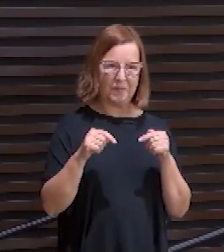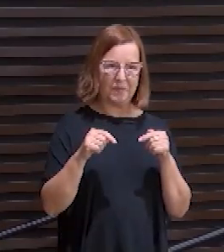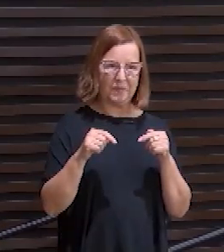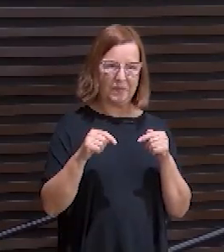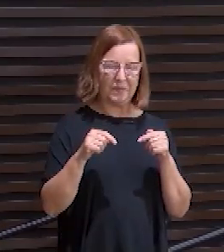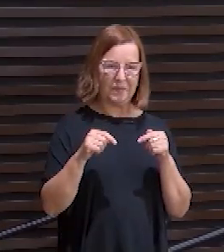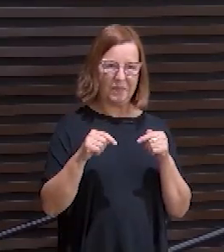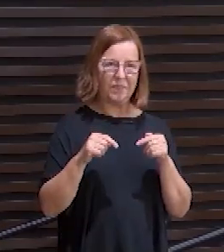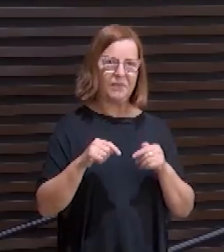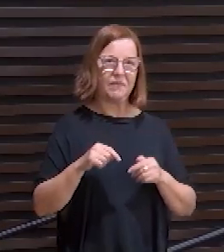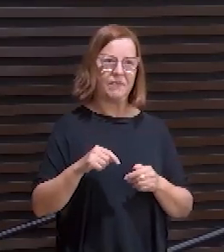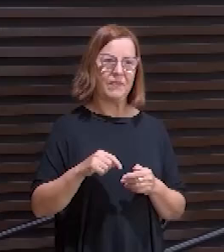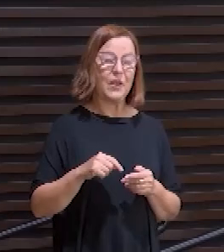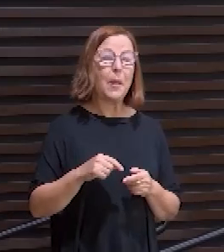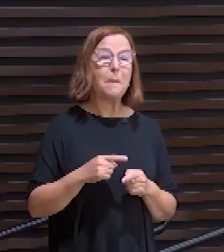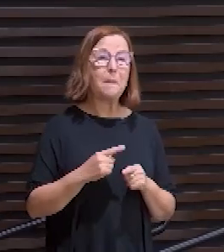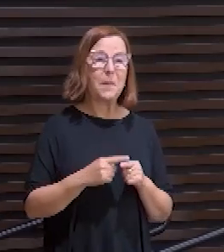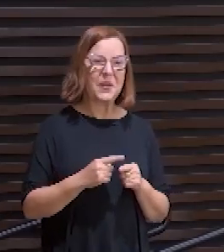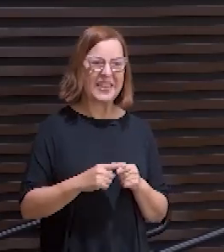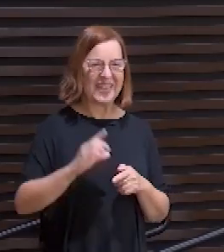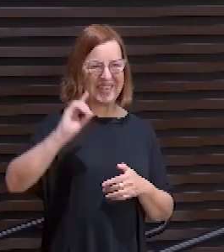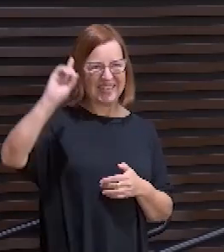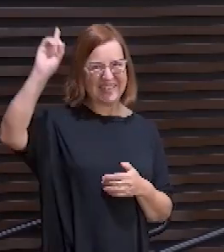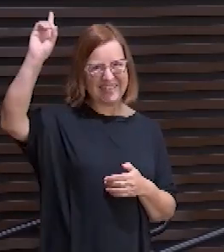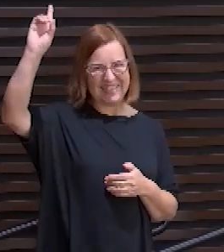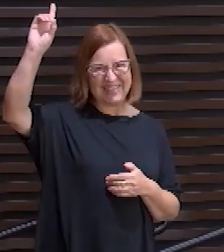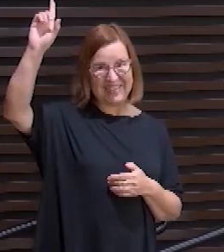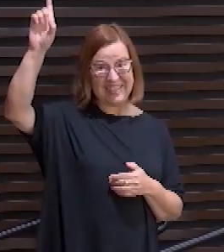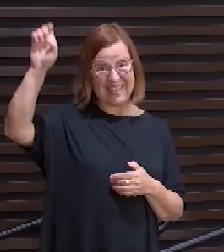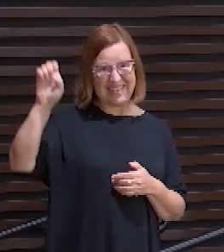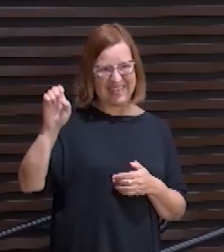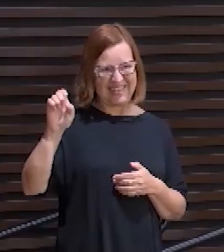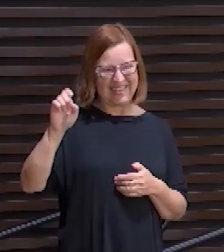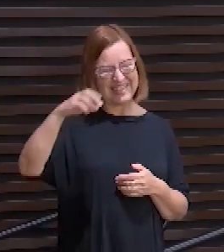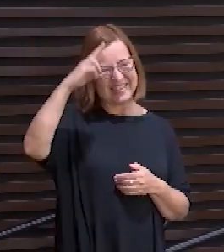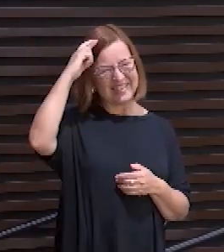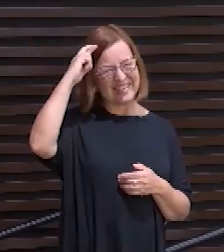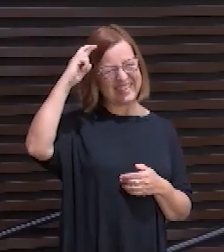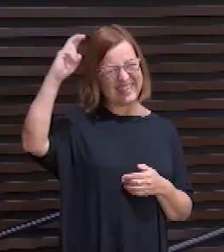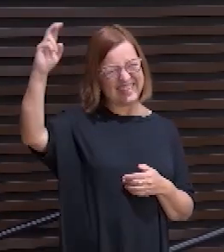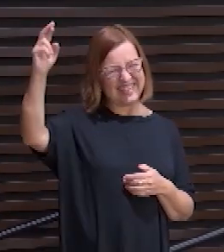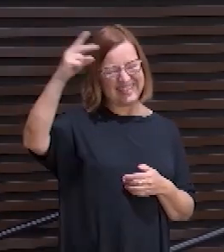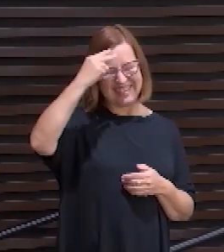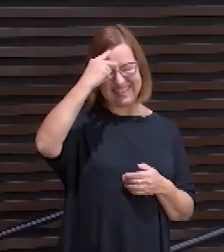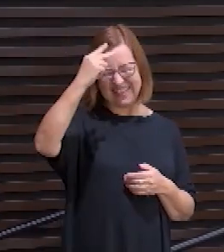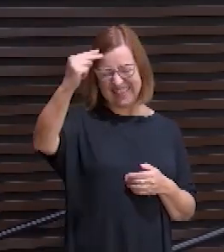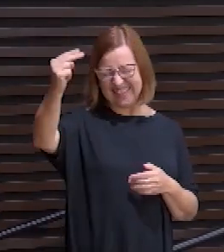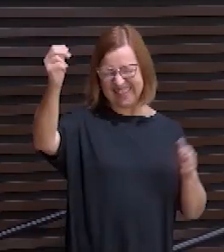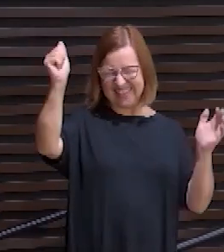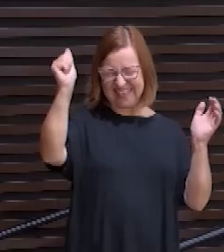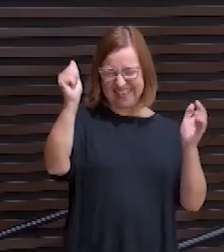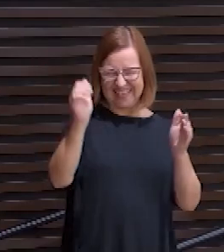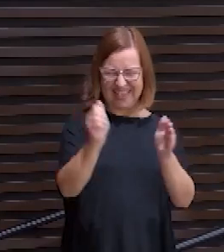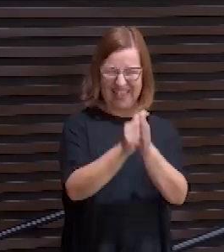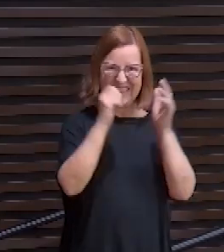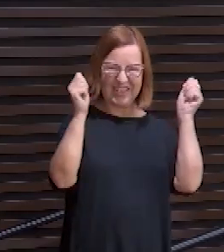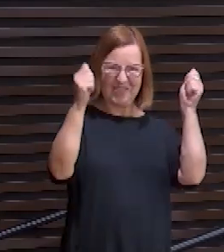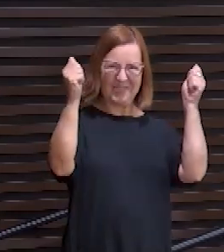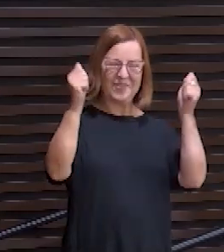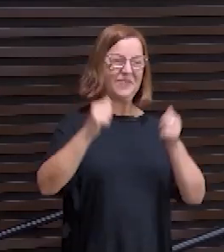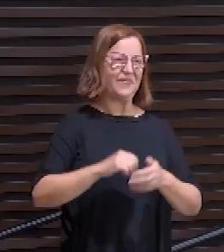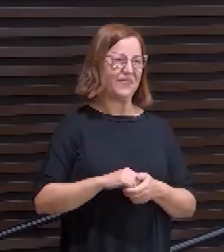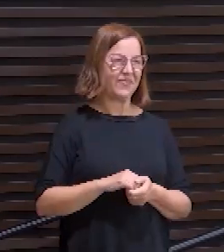aconteceu? Porque Deus é o Senhor da história.